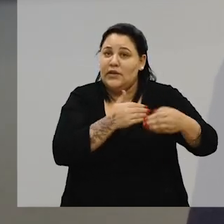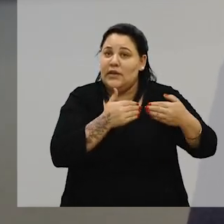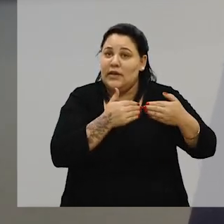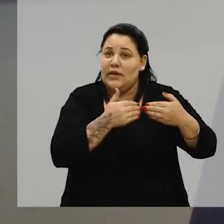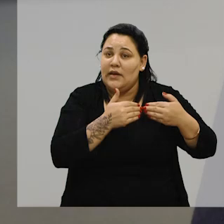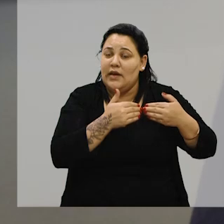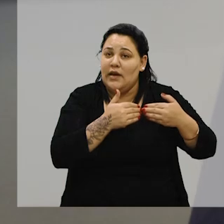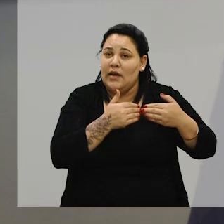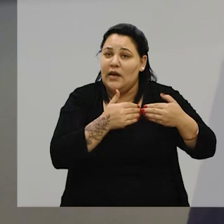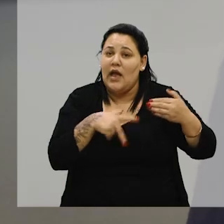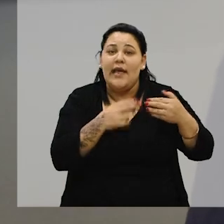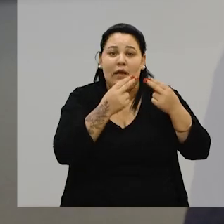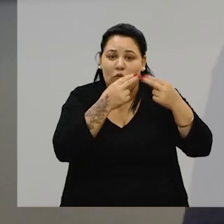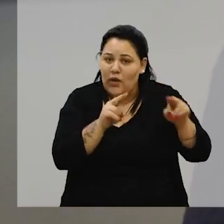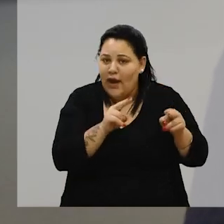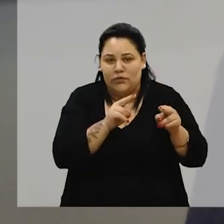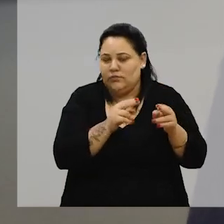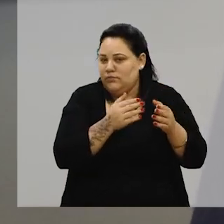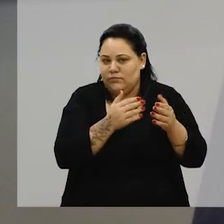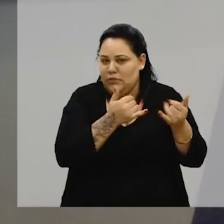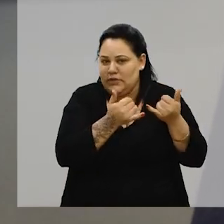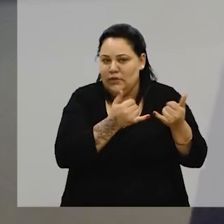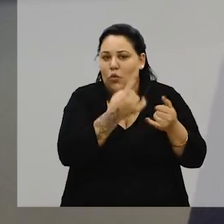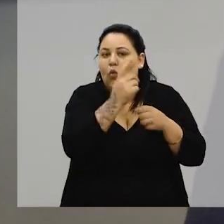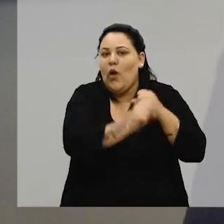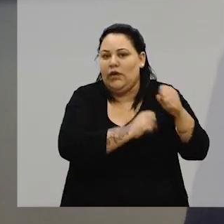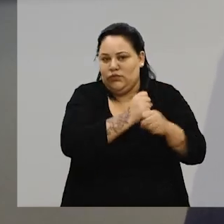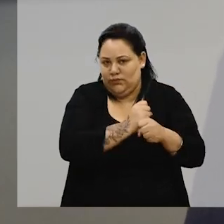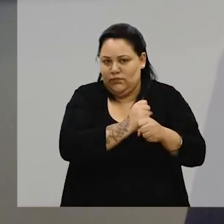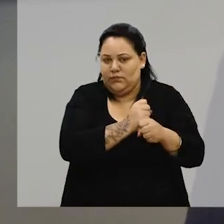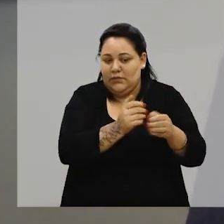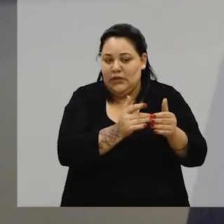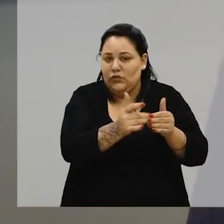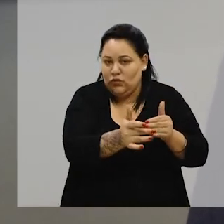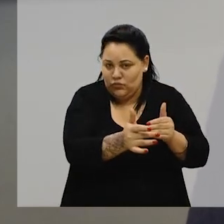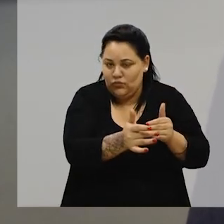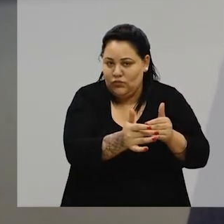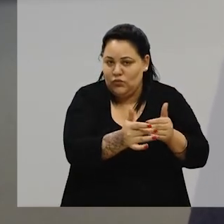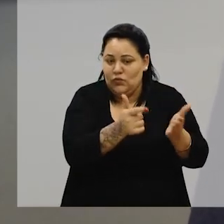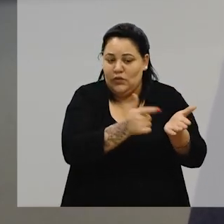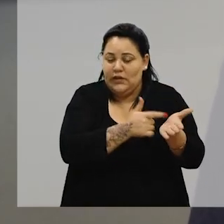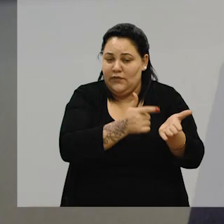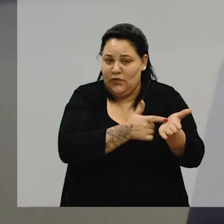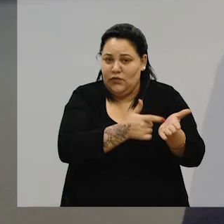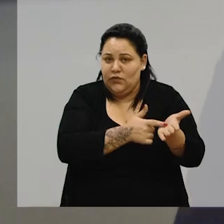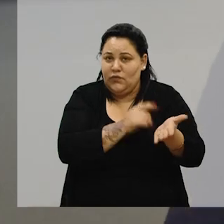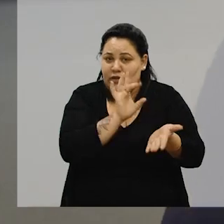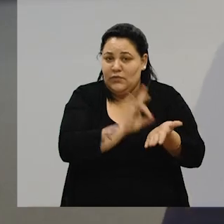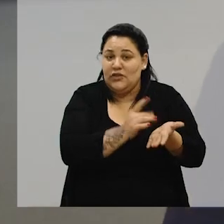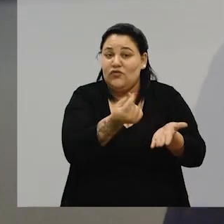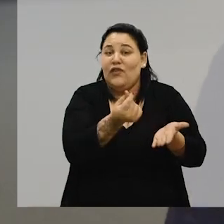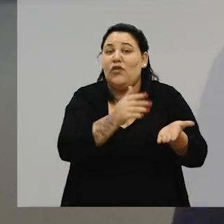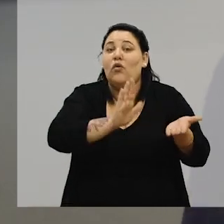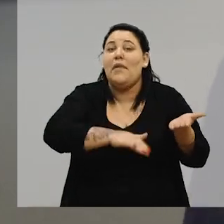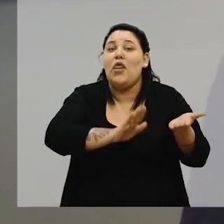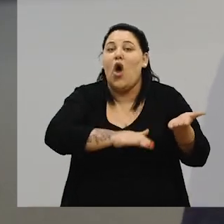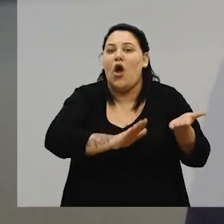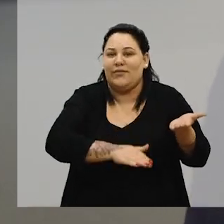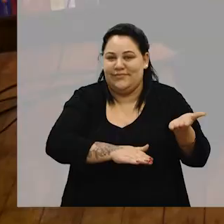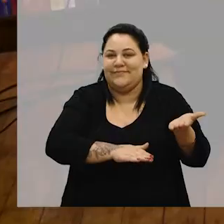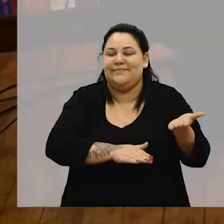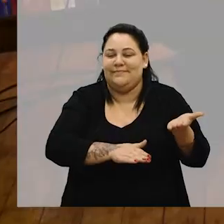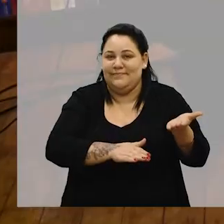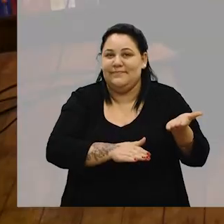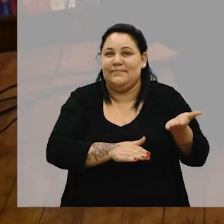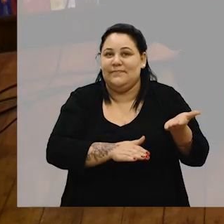um período. Que no Brasil poderia ser 1 ano, por exemplo. Faria com que o livro pudesse ser lançado num valor